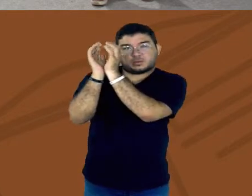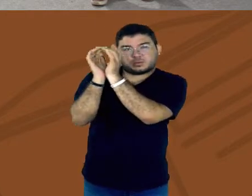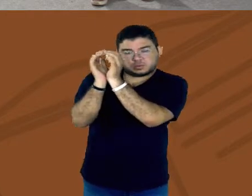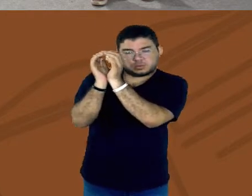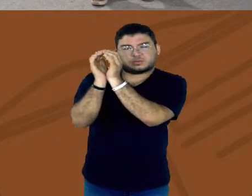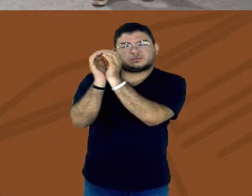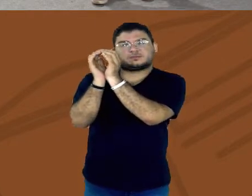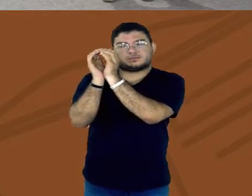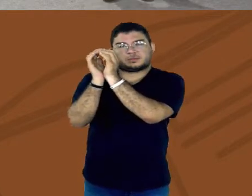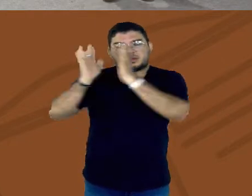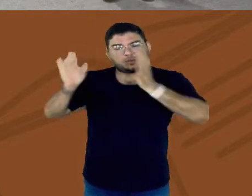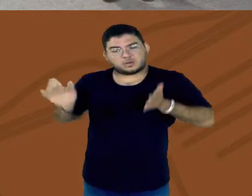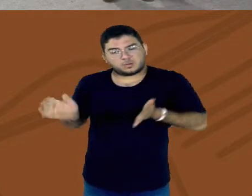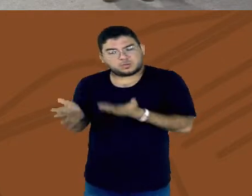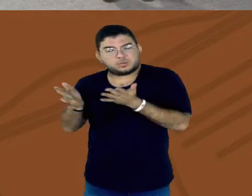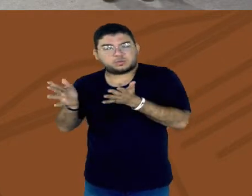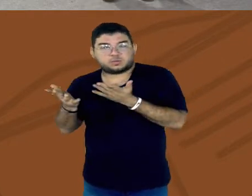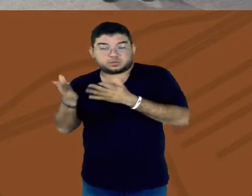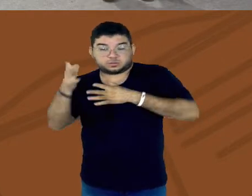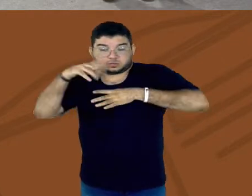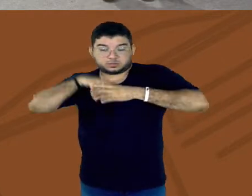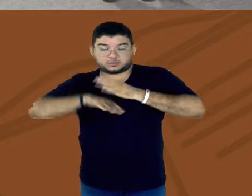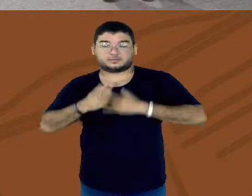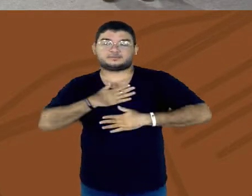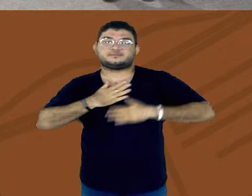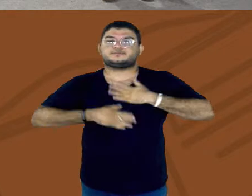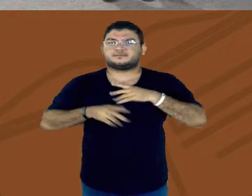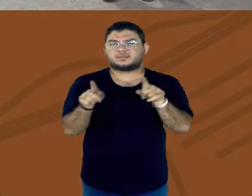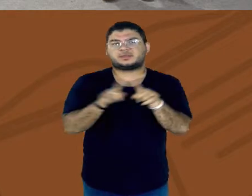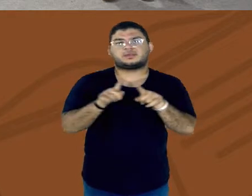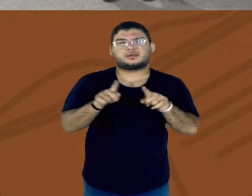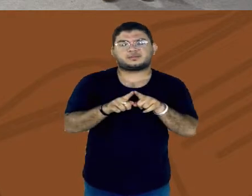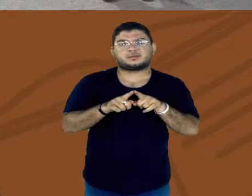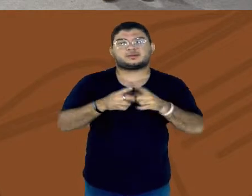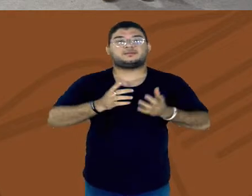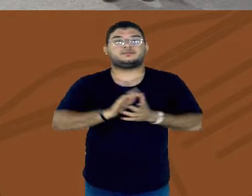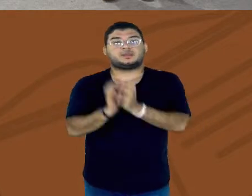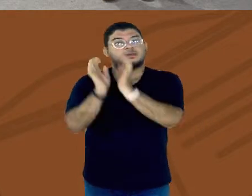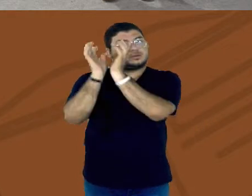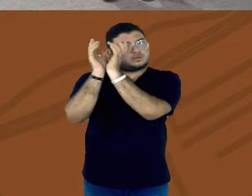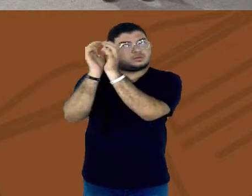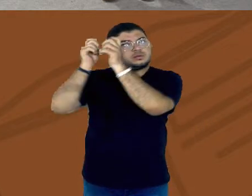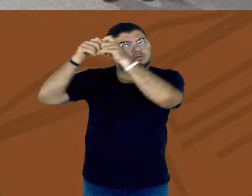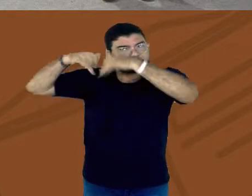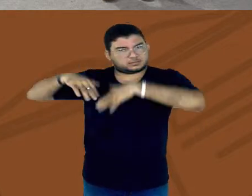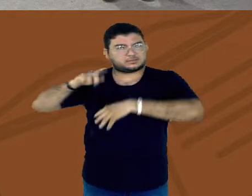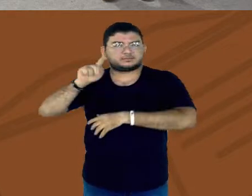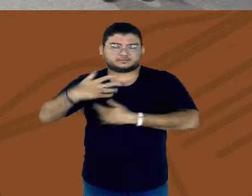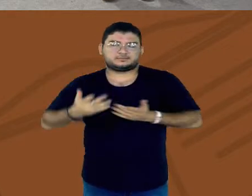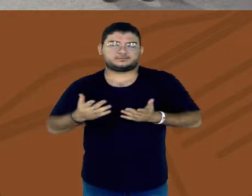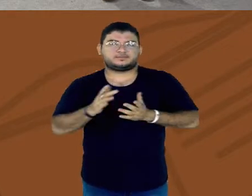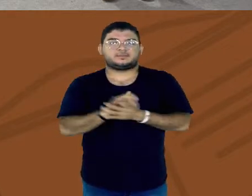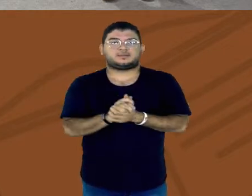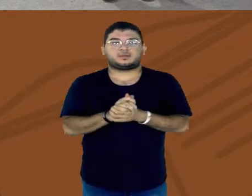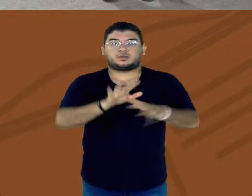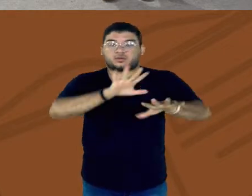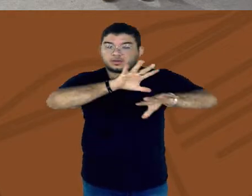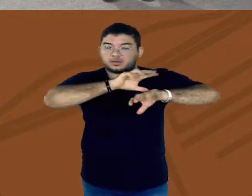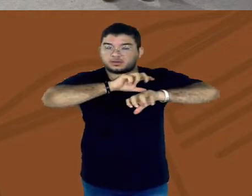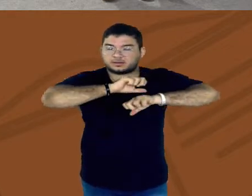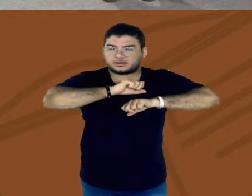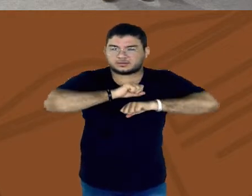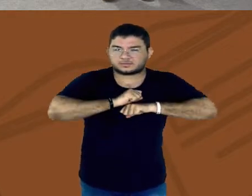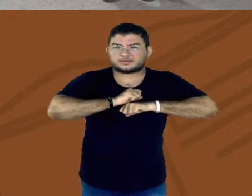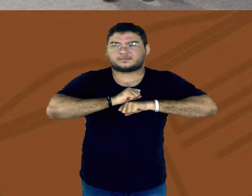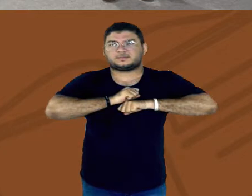ou estímulos de dentro do corpo também. Isso por meio do nosso sistema nervoso. Ele vai captar, ele